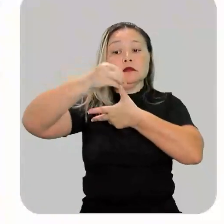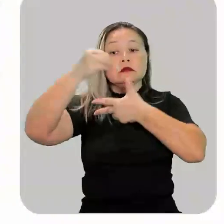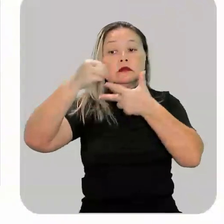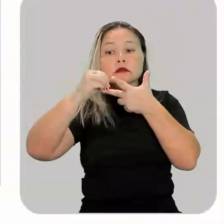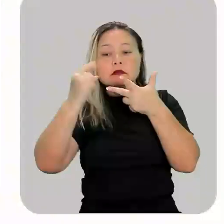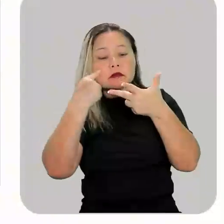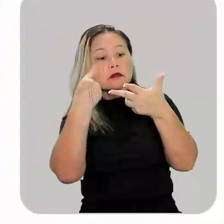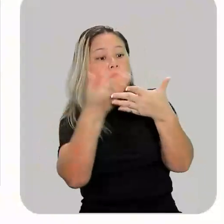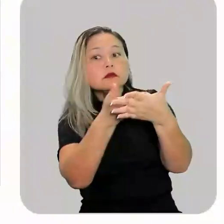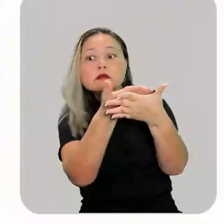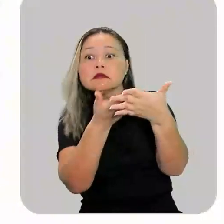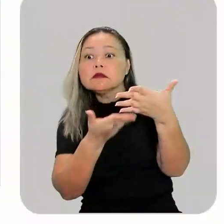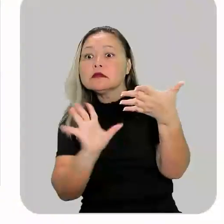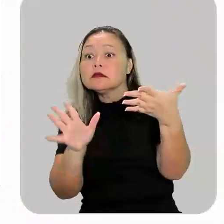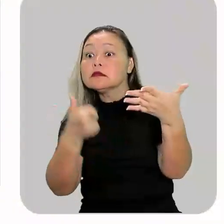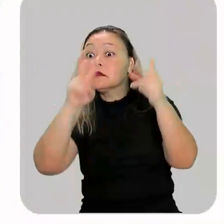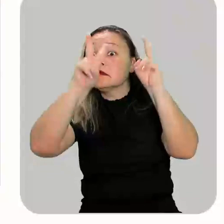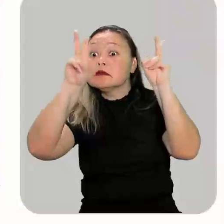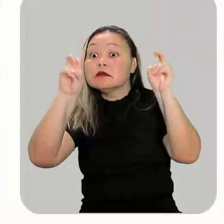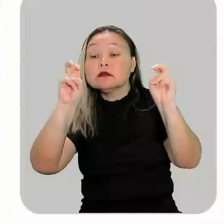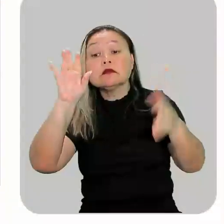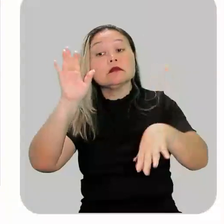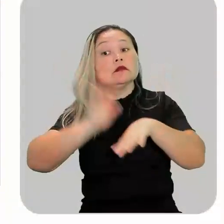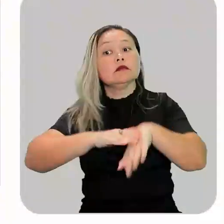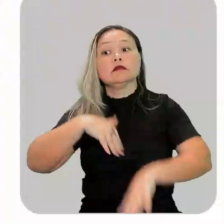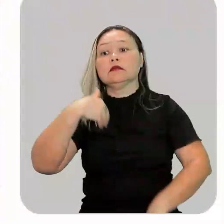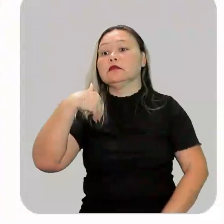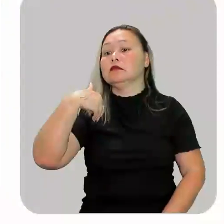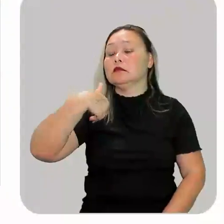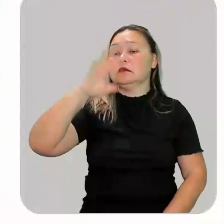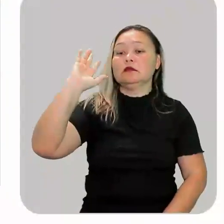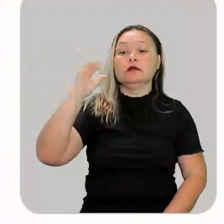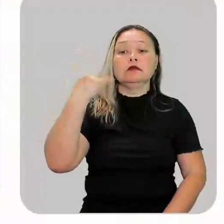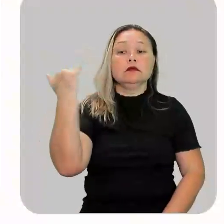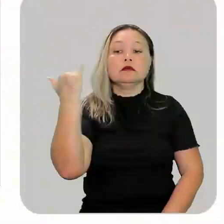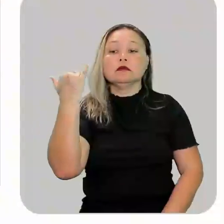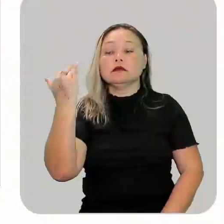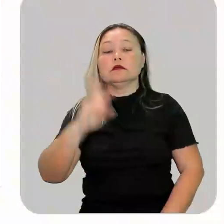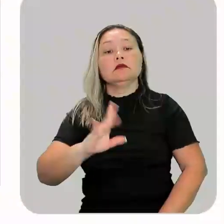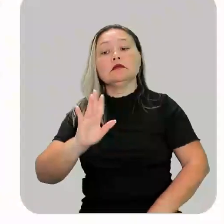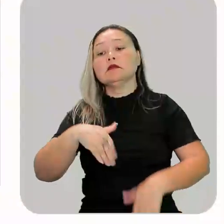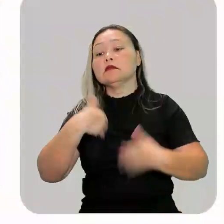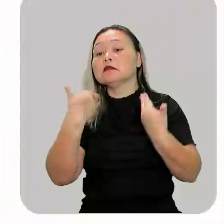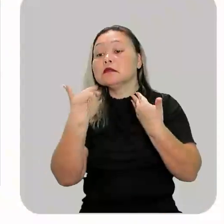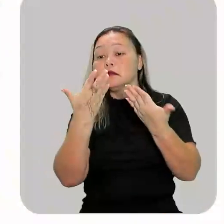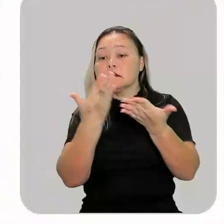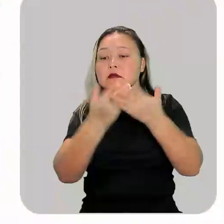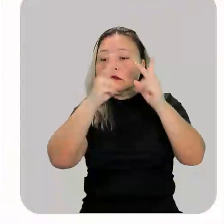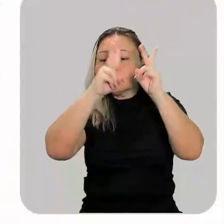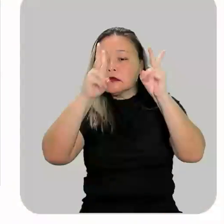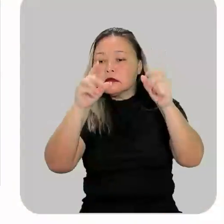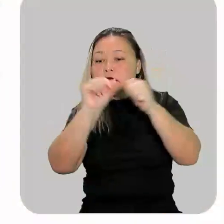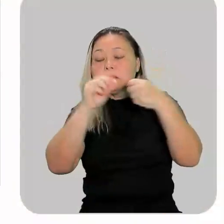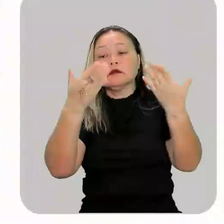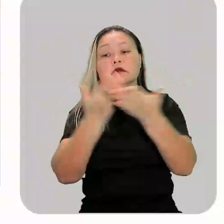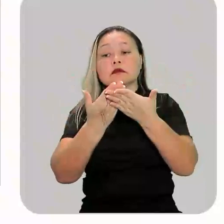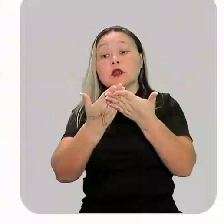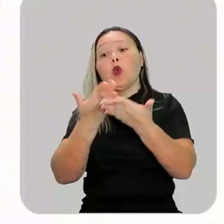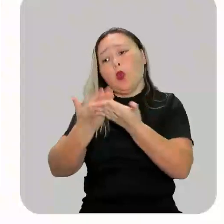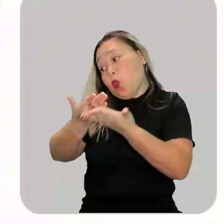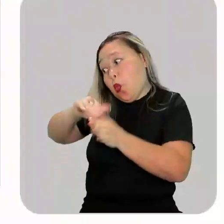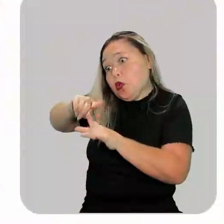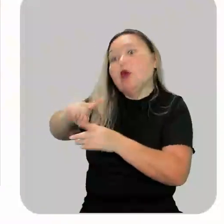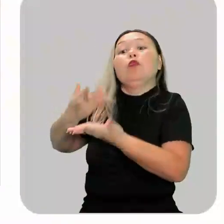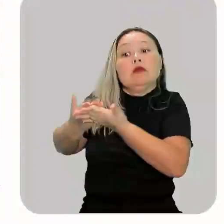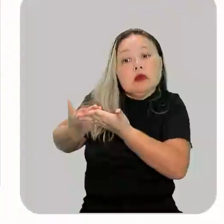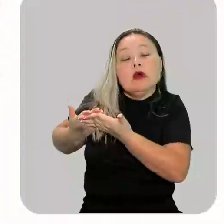faz elencar quais assuntos você prioriza para estudar, quais assuntos você estuda mais, né? Não é para deixar de estudar os outros,